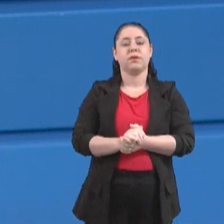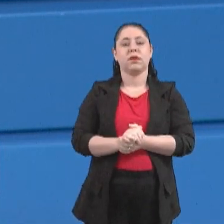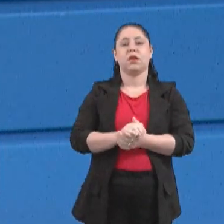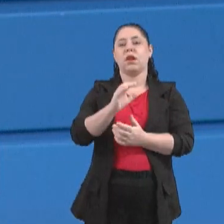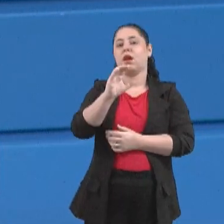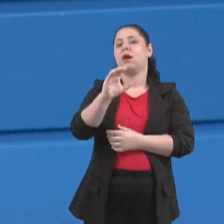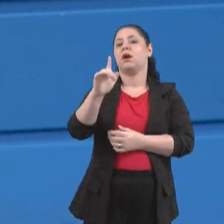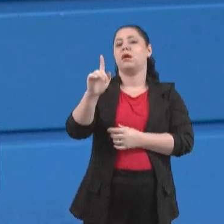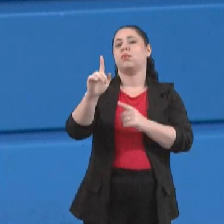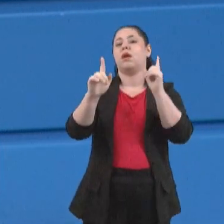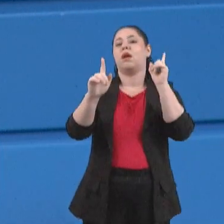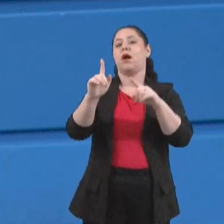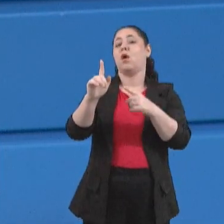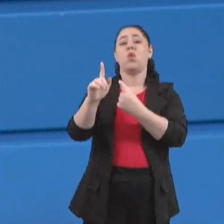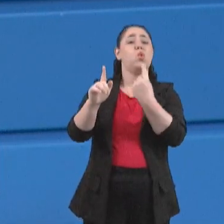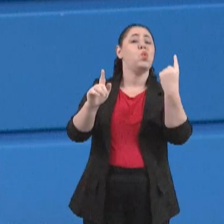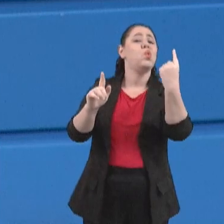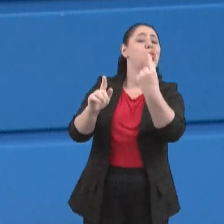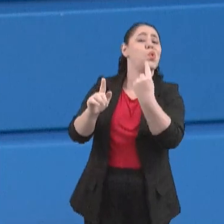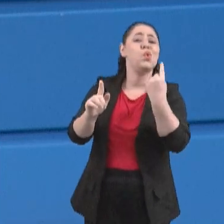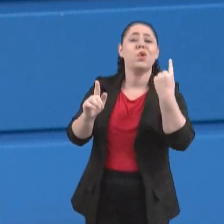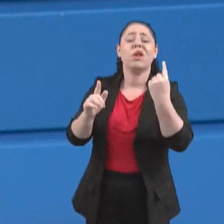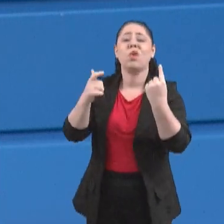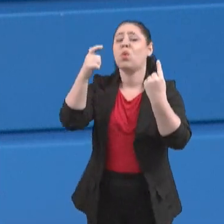Campo Grande é o único